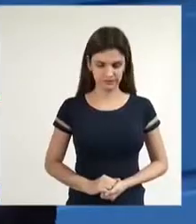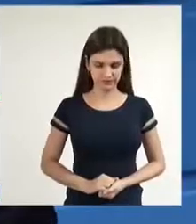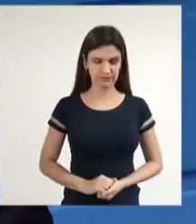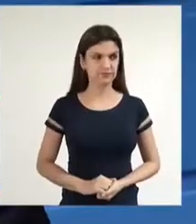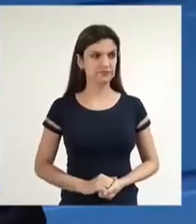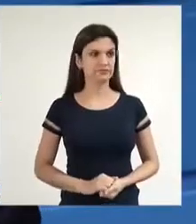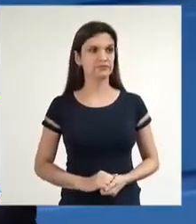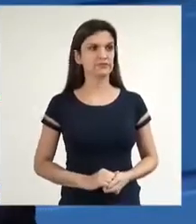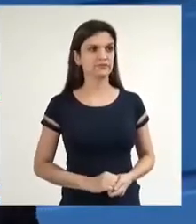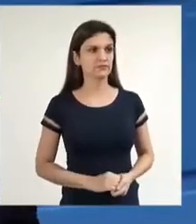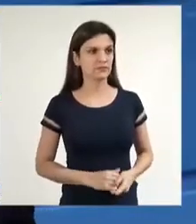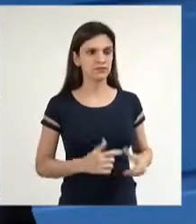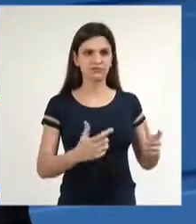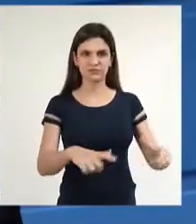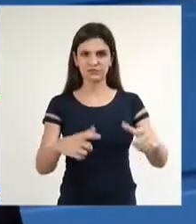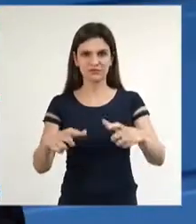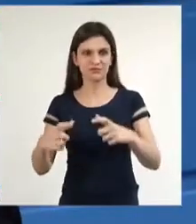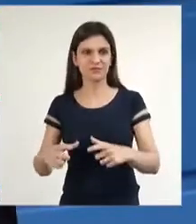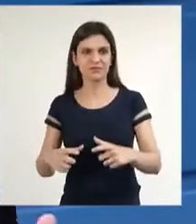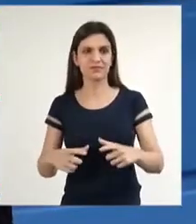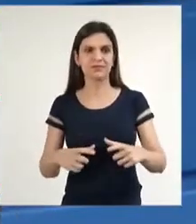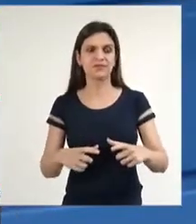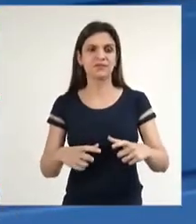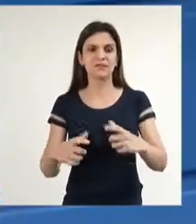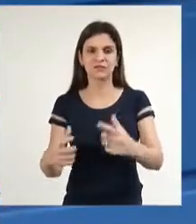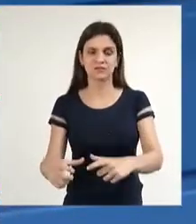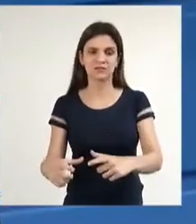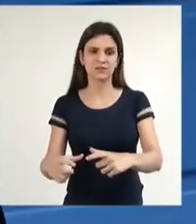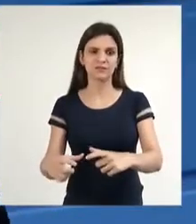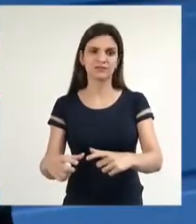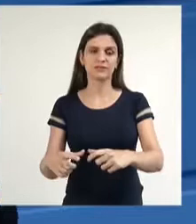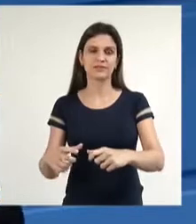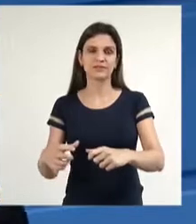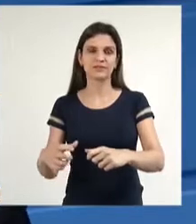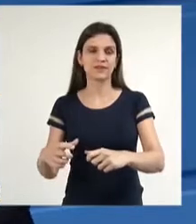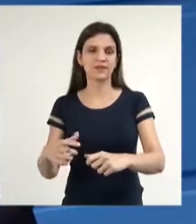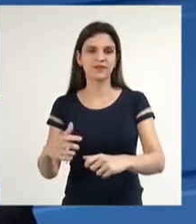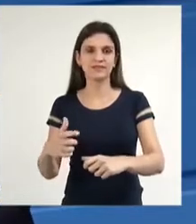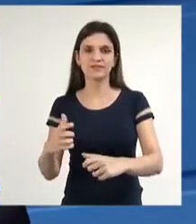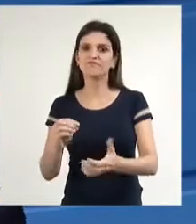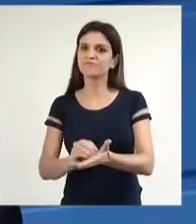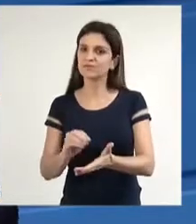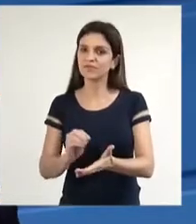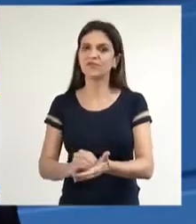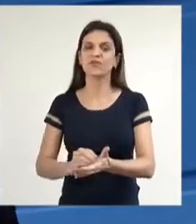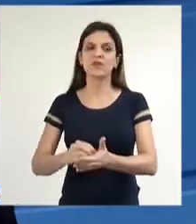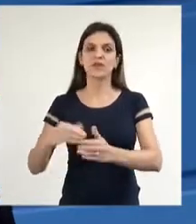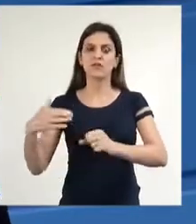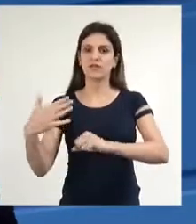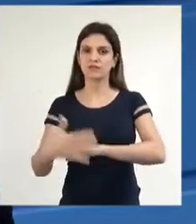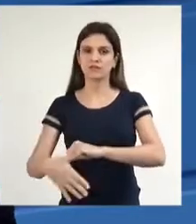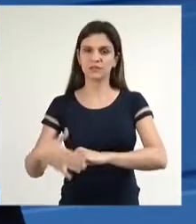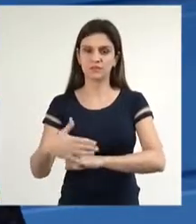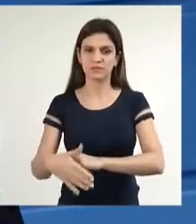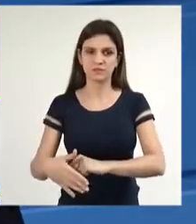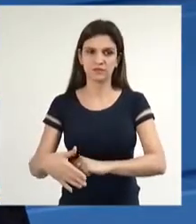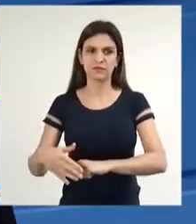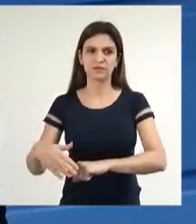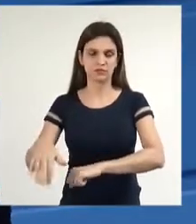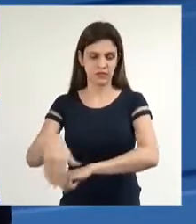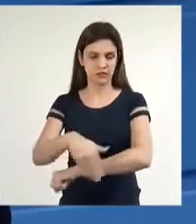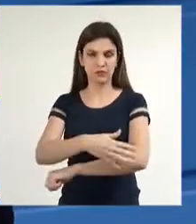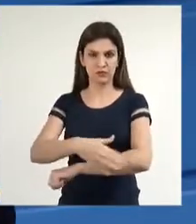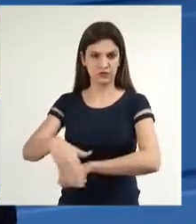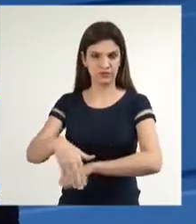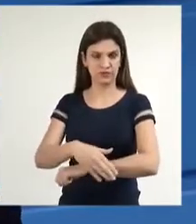espaço sem ter essa proteção rodoviária e ter uma